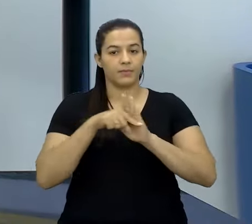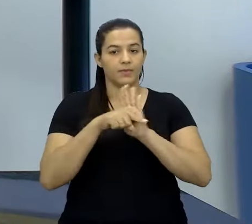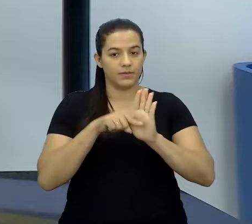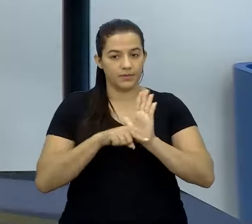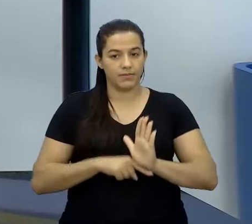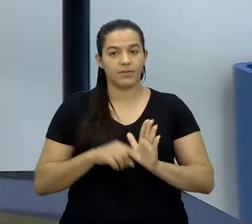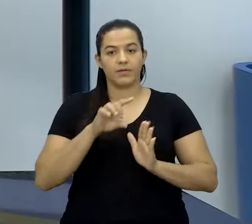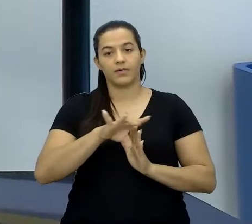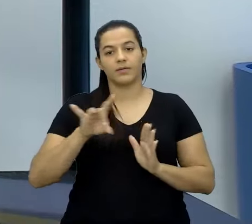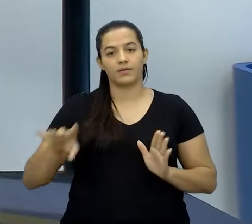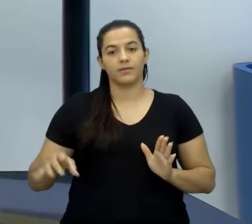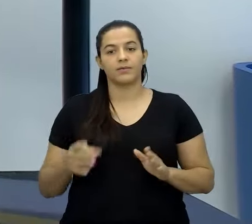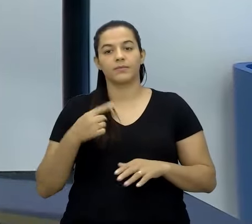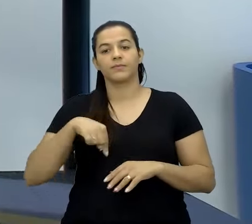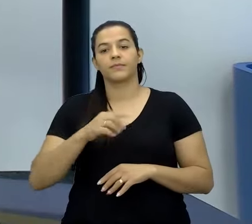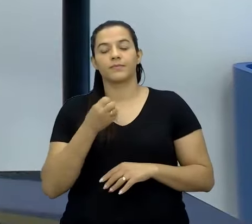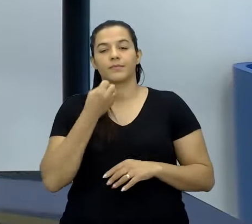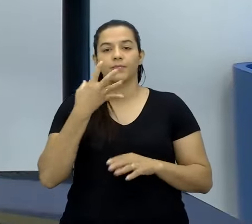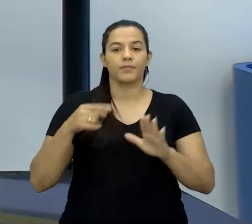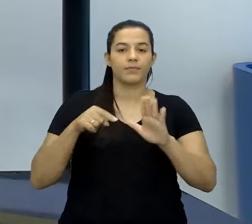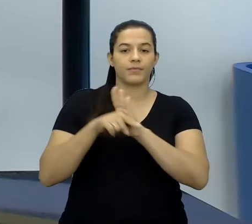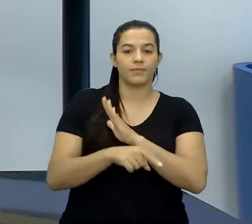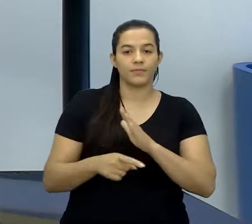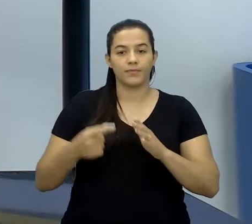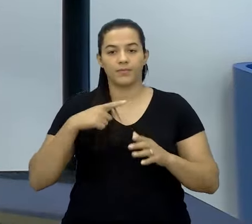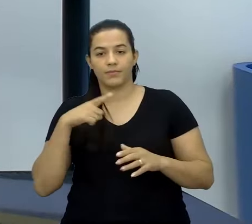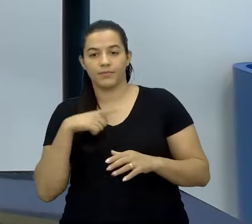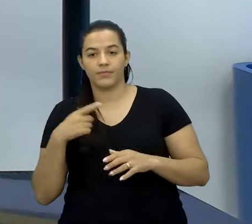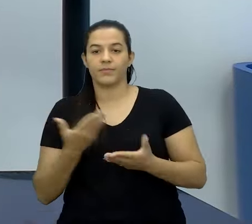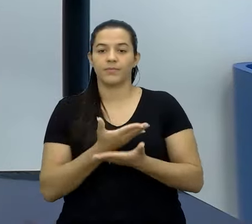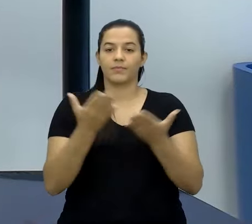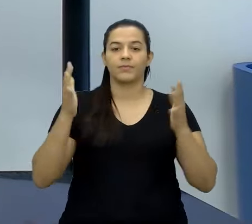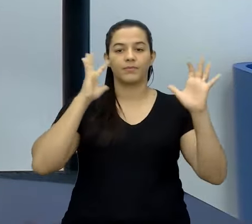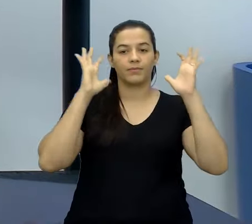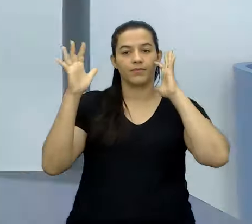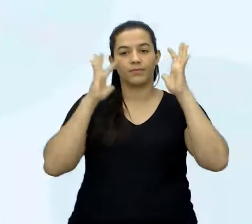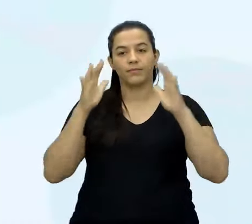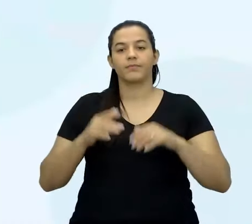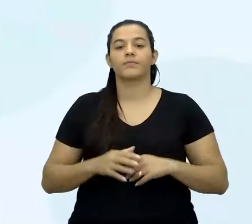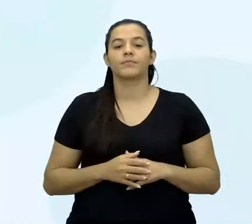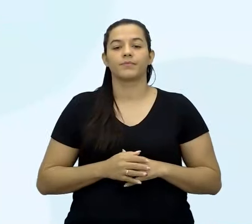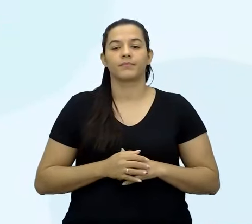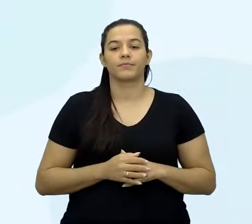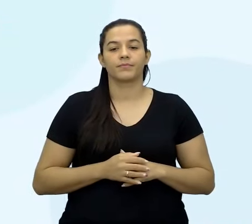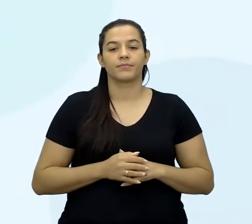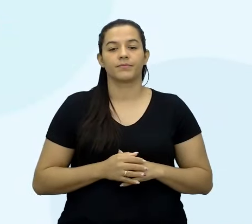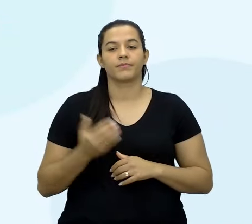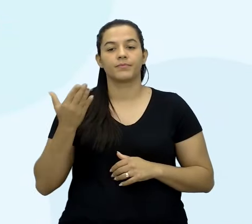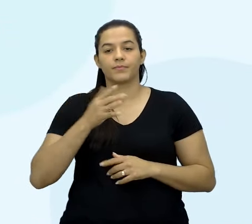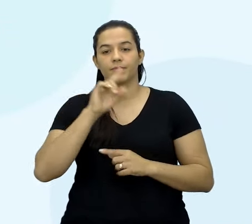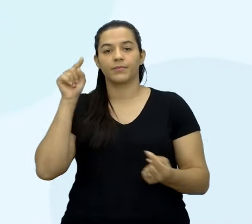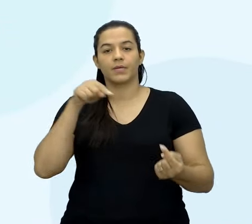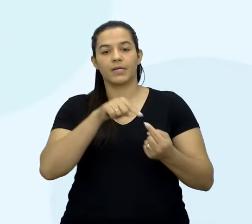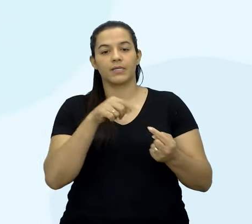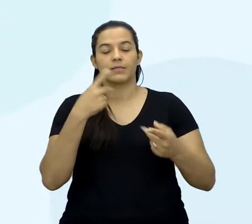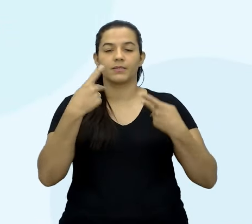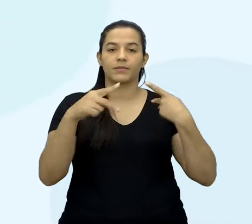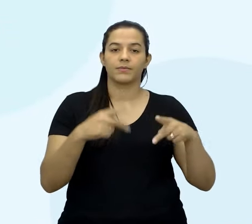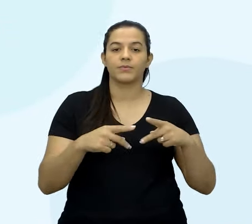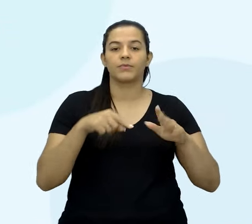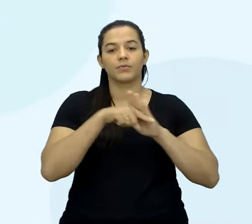delas. Muito bom. Temos perguntas para interação? Temos perguntas para você refletir? Qual pergunta é? Você lembra do público-alvo da sua pesquisa?